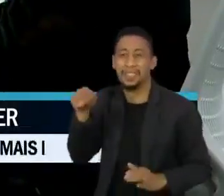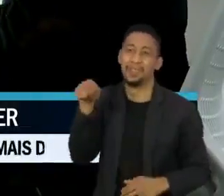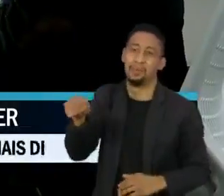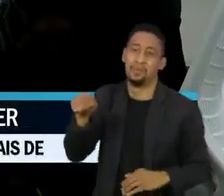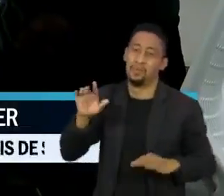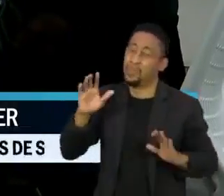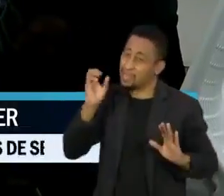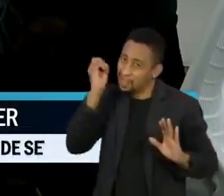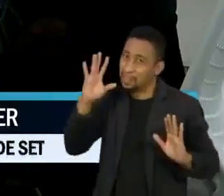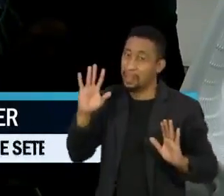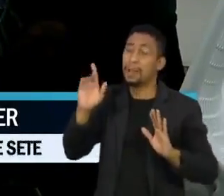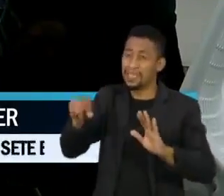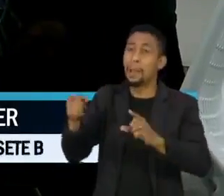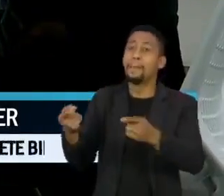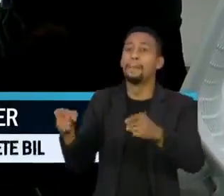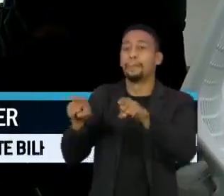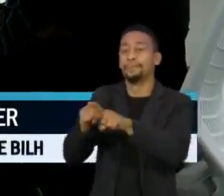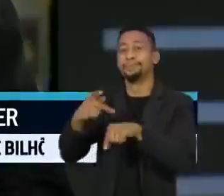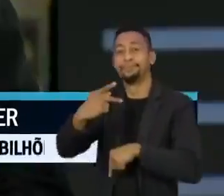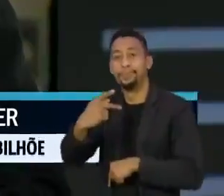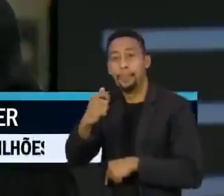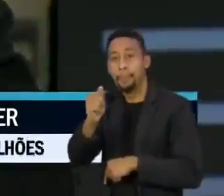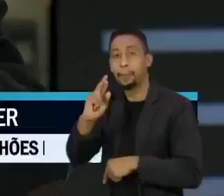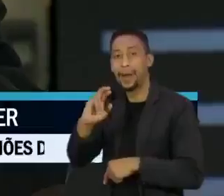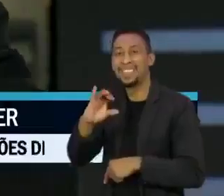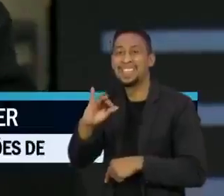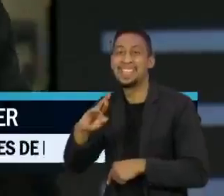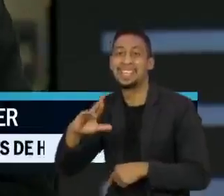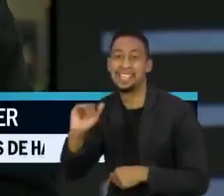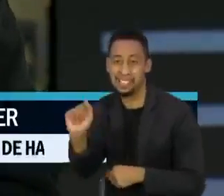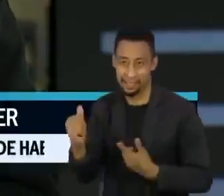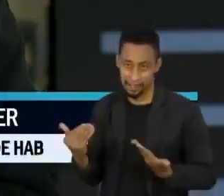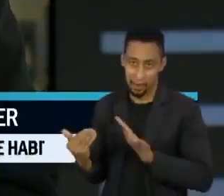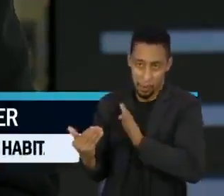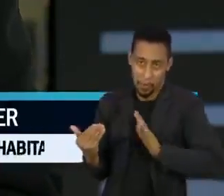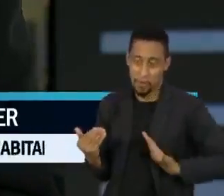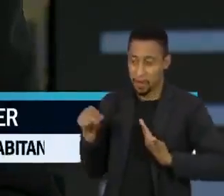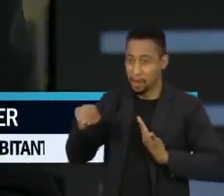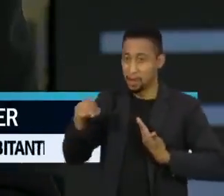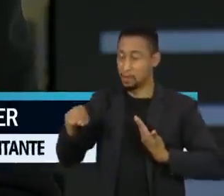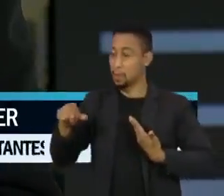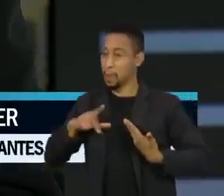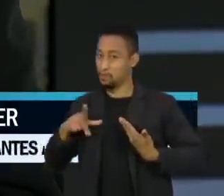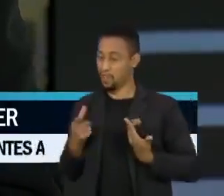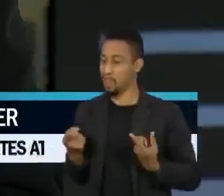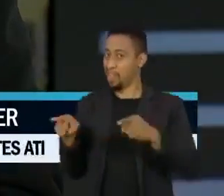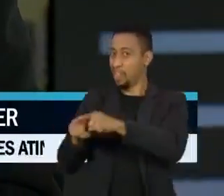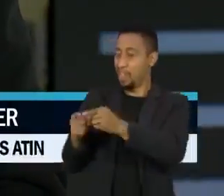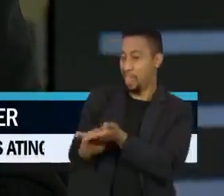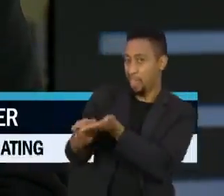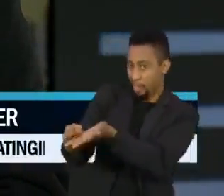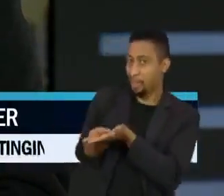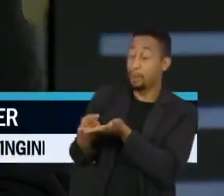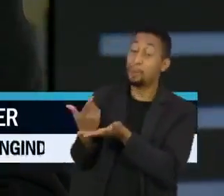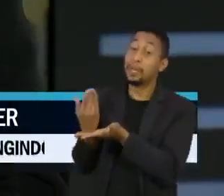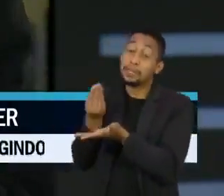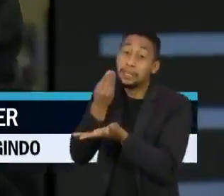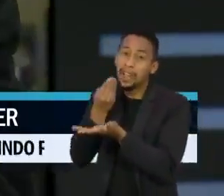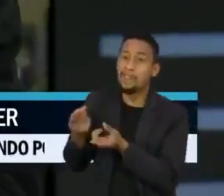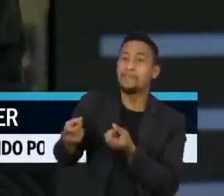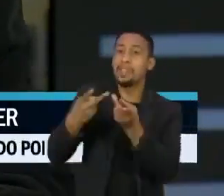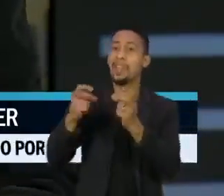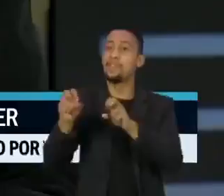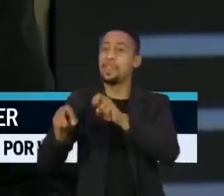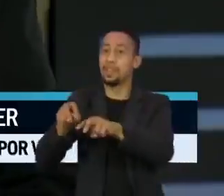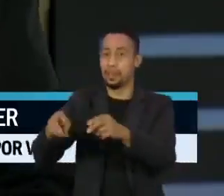é um tipo de parceria dessa forma porque Como disse inclusive um dos entrevistados a isso tudo significa